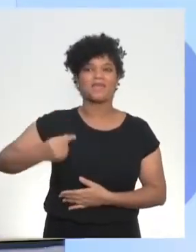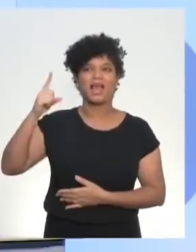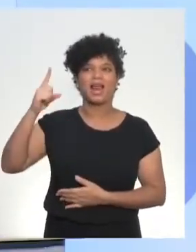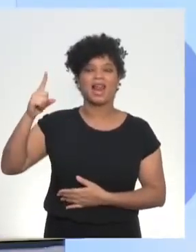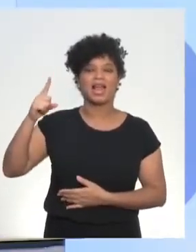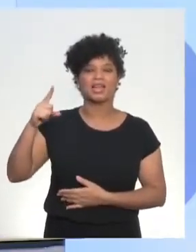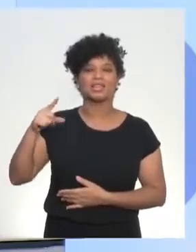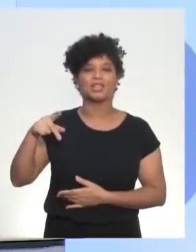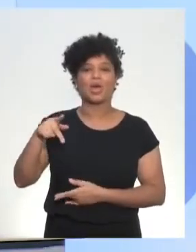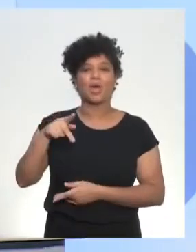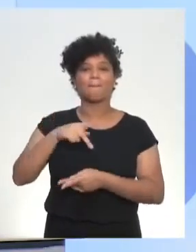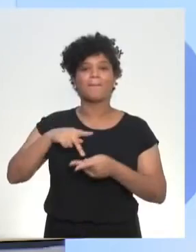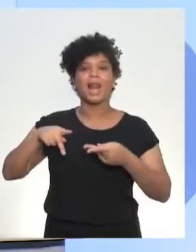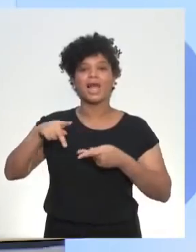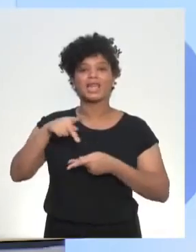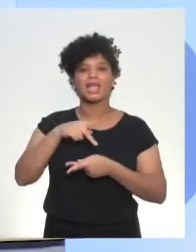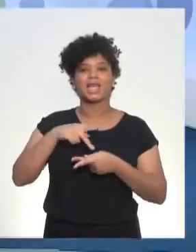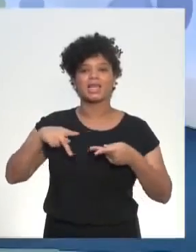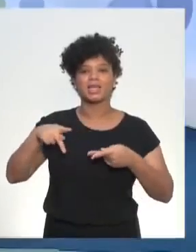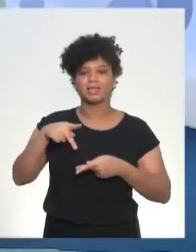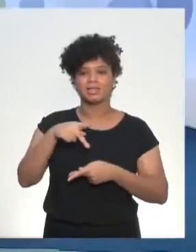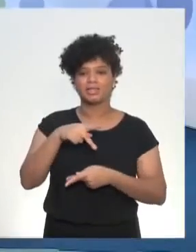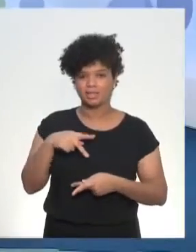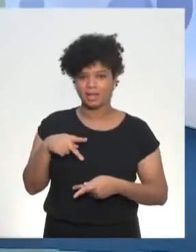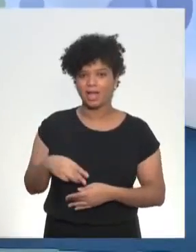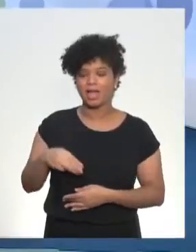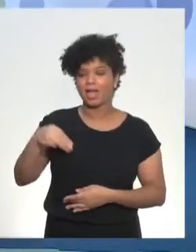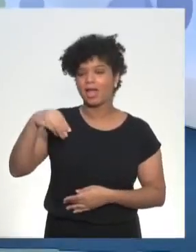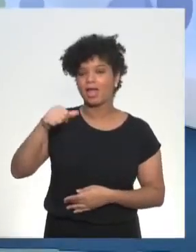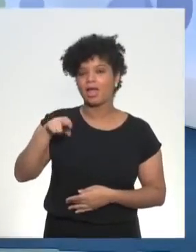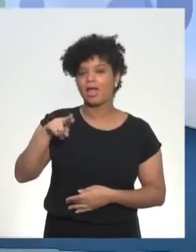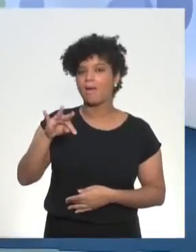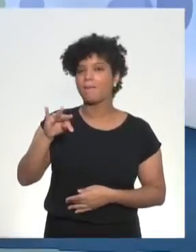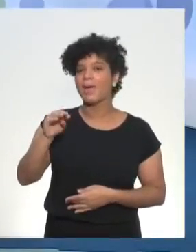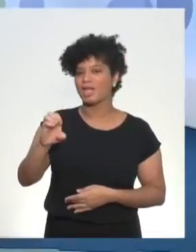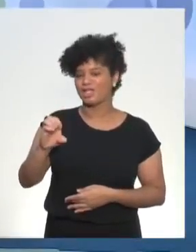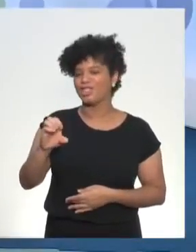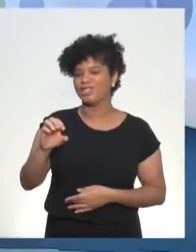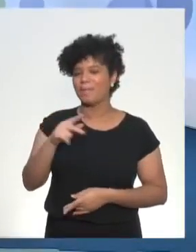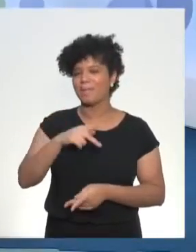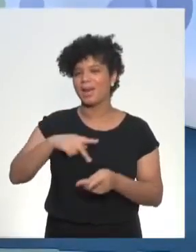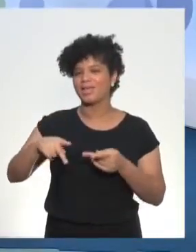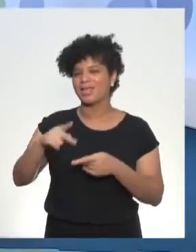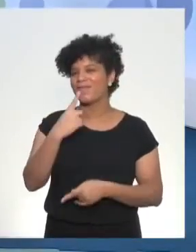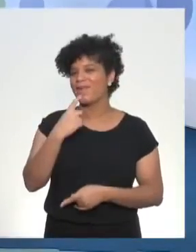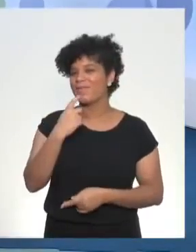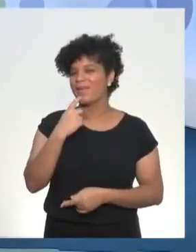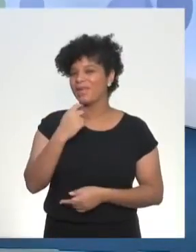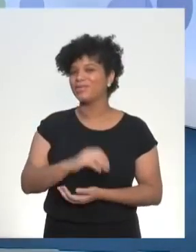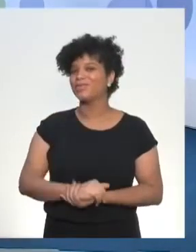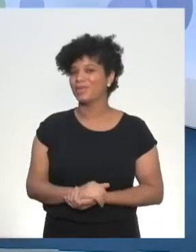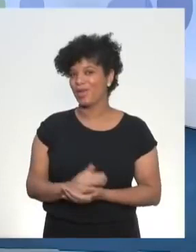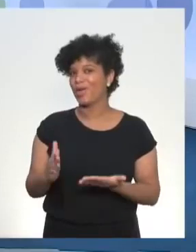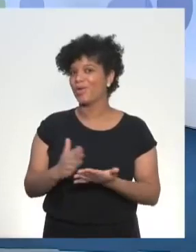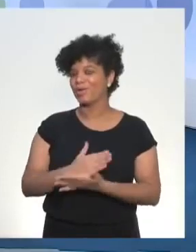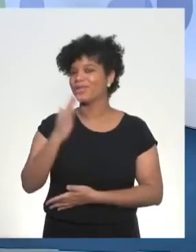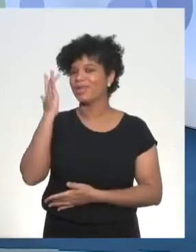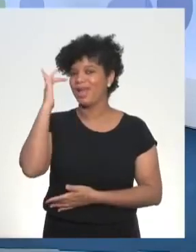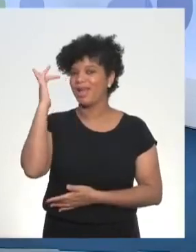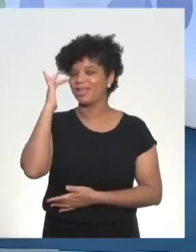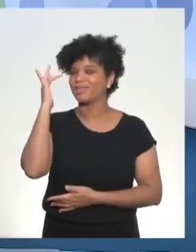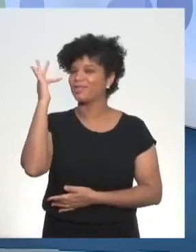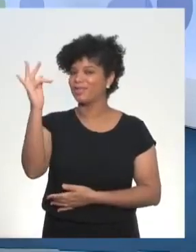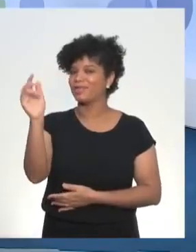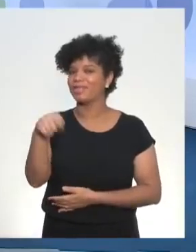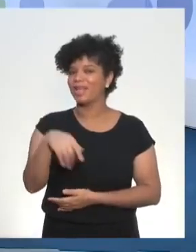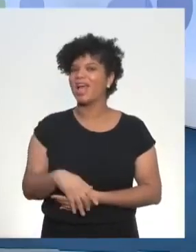Ok. uma previsão interessante. I don't know if it's Okay. possible, but Mars foi o que subiu aqui. Do they have Wi-Fi?